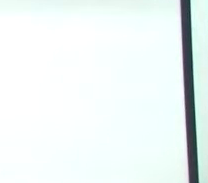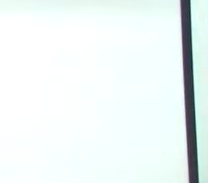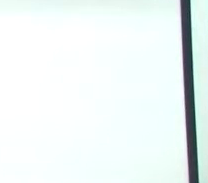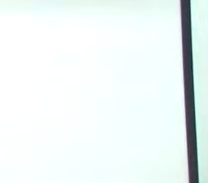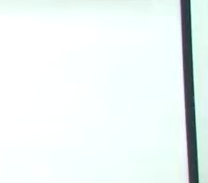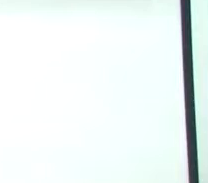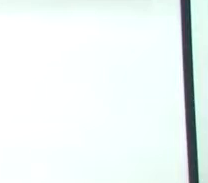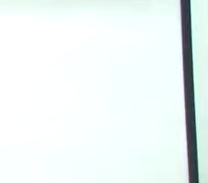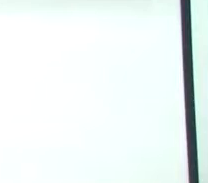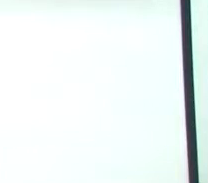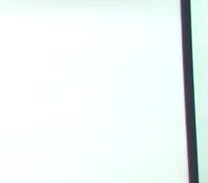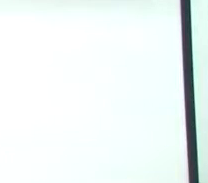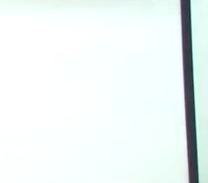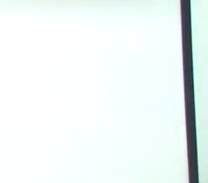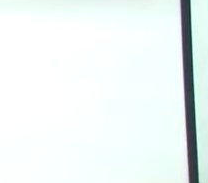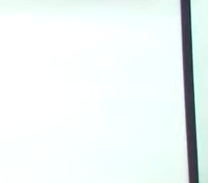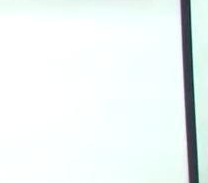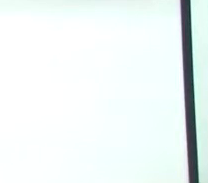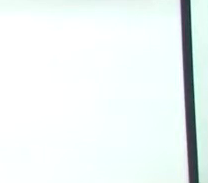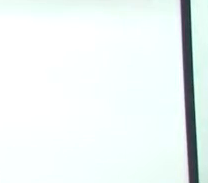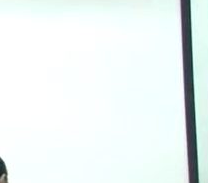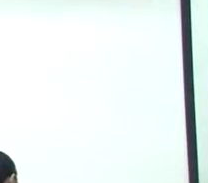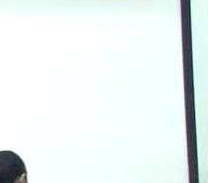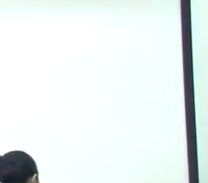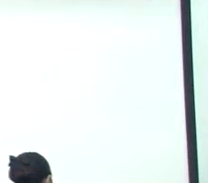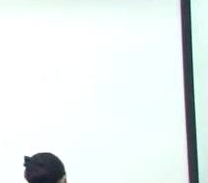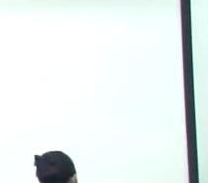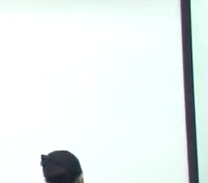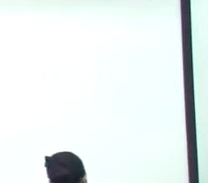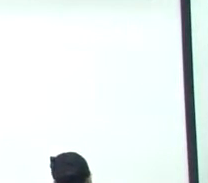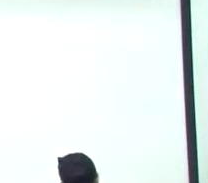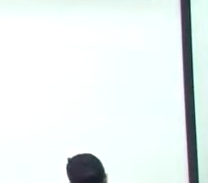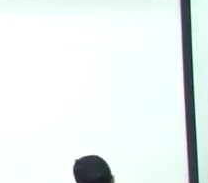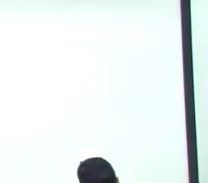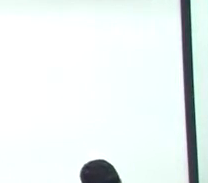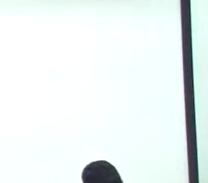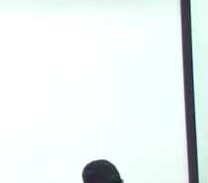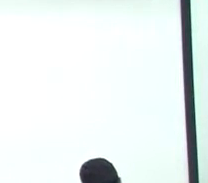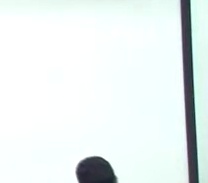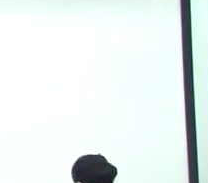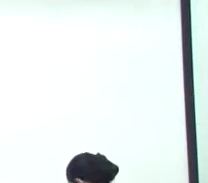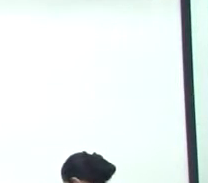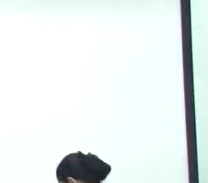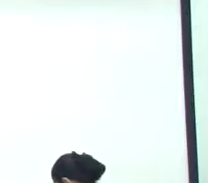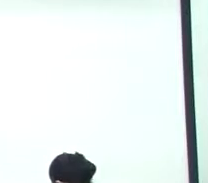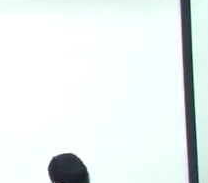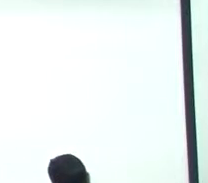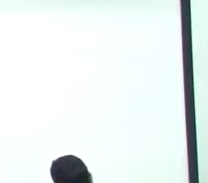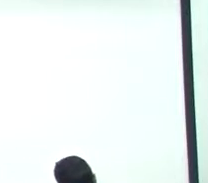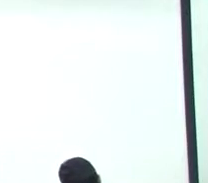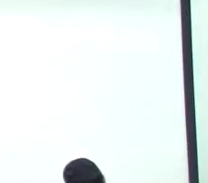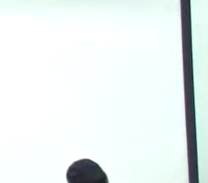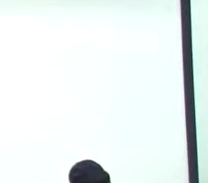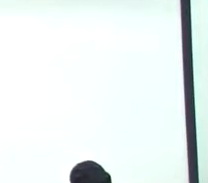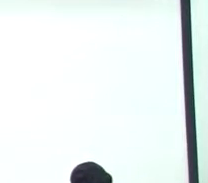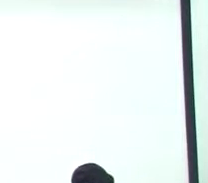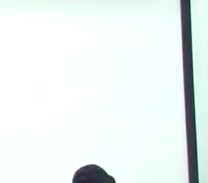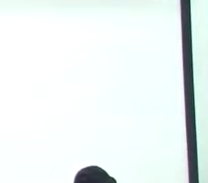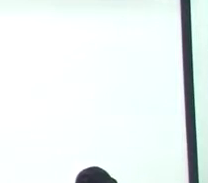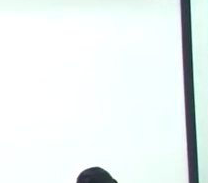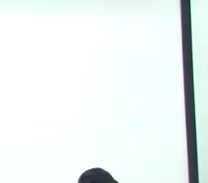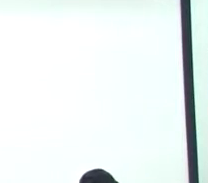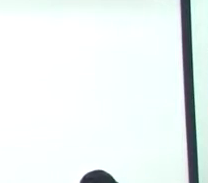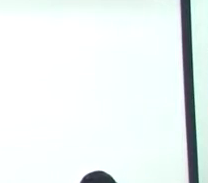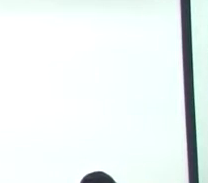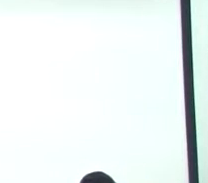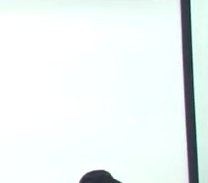Vereador Laércio Santos, vereador Ramos da Padaria, vereador Daniel Soares, vereador Dona Maria, vereador Eduardo Barreto, vereador Leandro Metalúrgico, vereador João Barbosa,